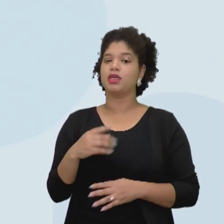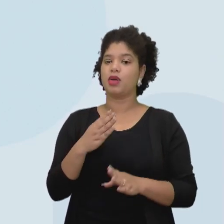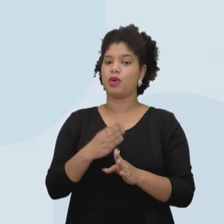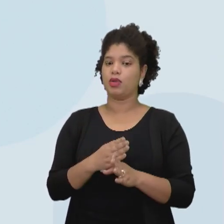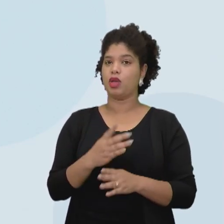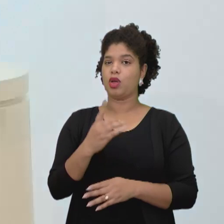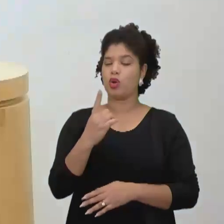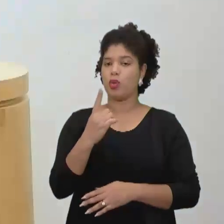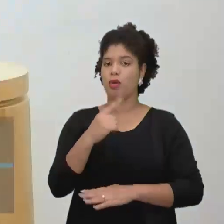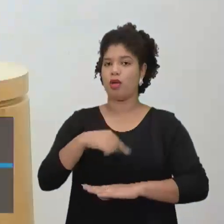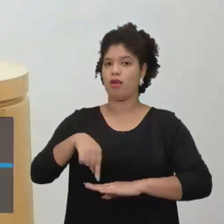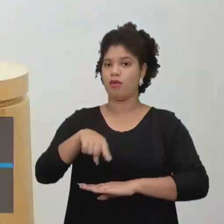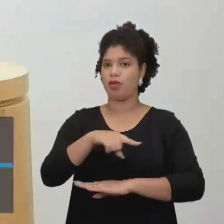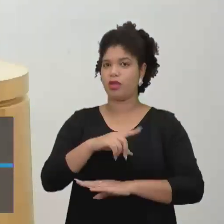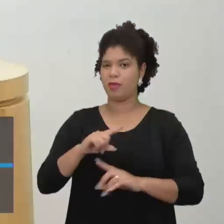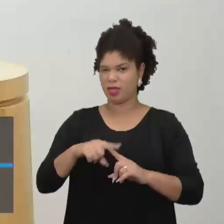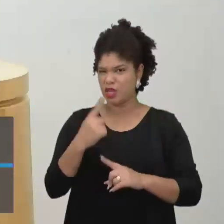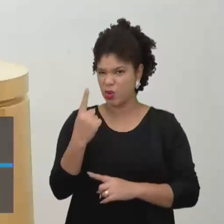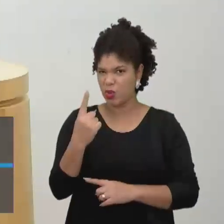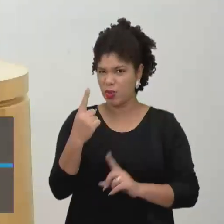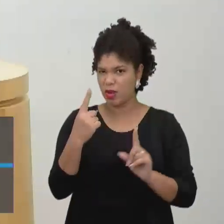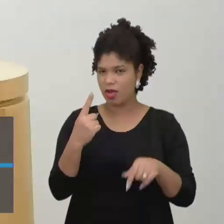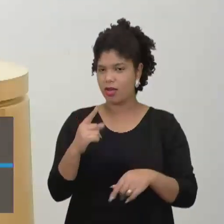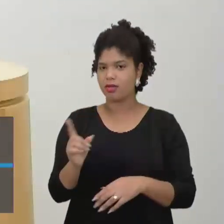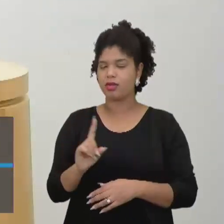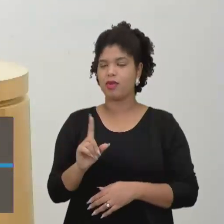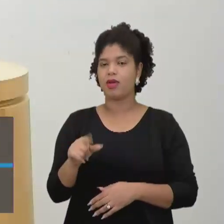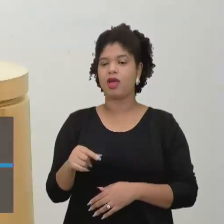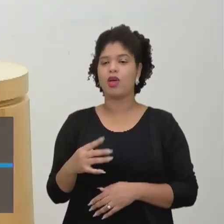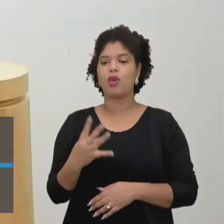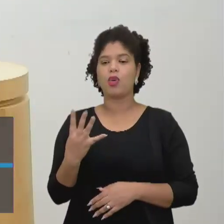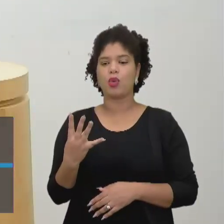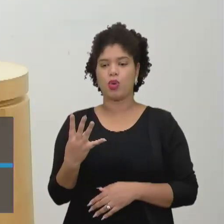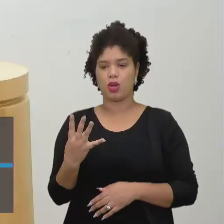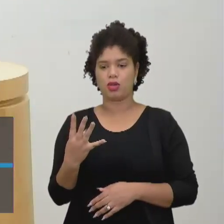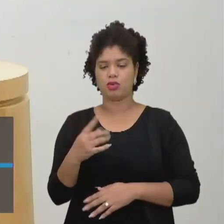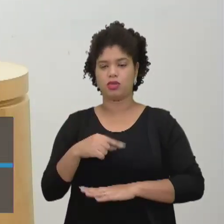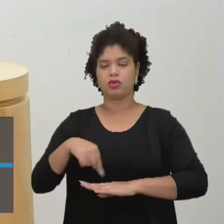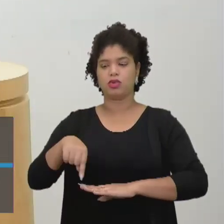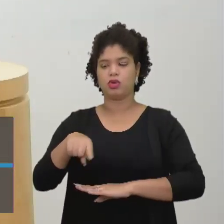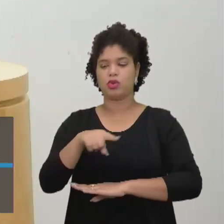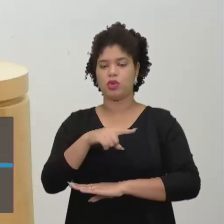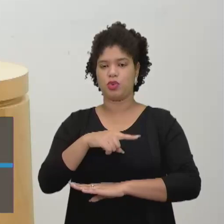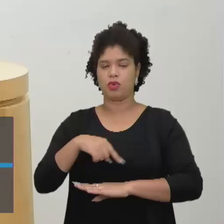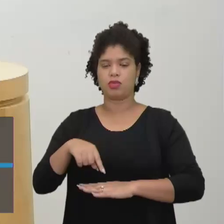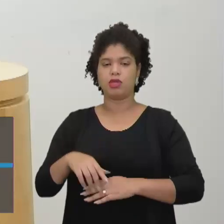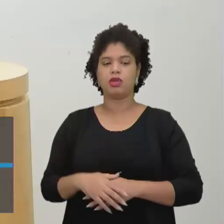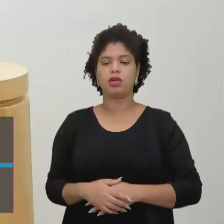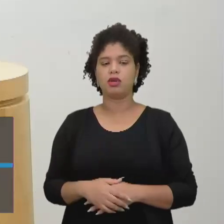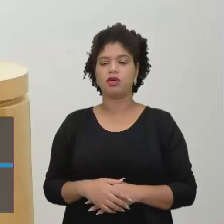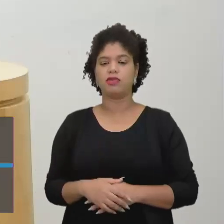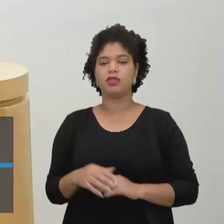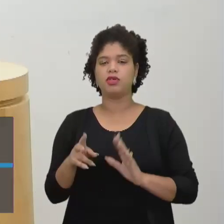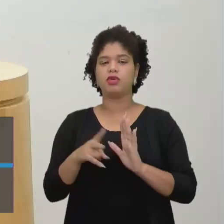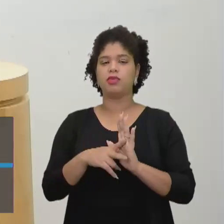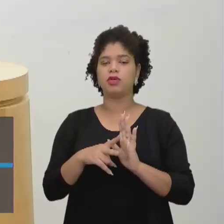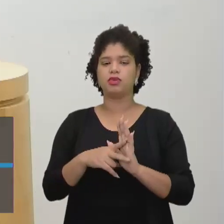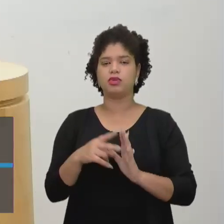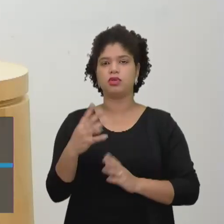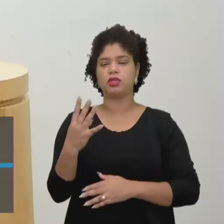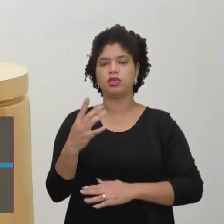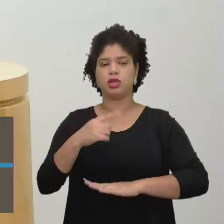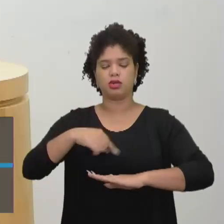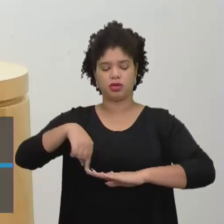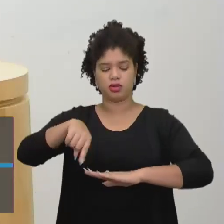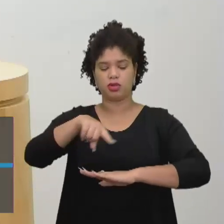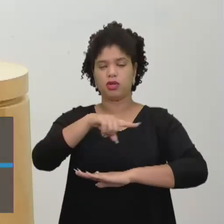só. Só que ele não quer uma volta, ele quer 4 voltas. Aí você vai lá e vai multiplicar por 4. Então, você tem 1